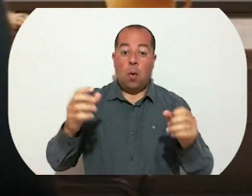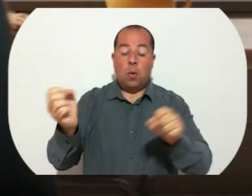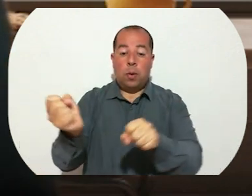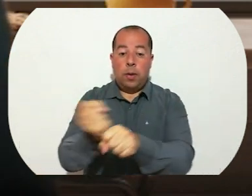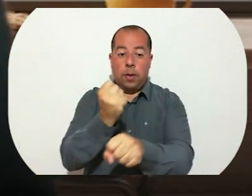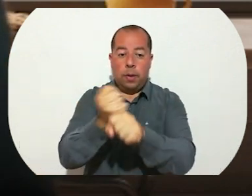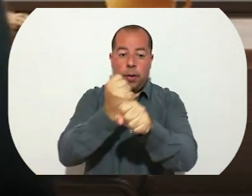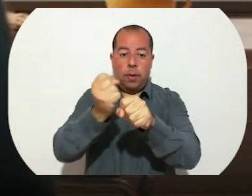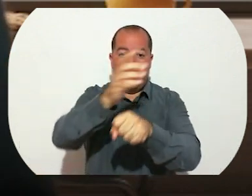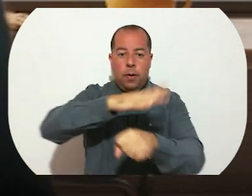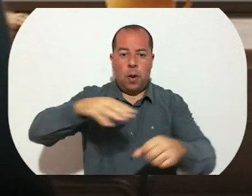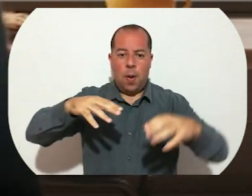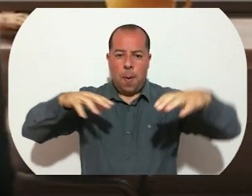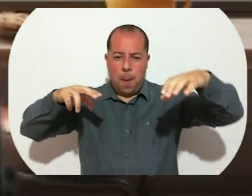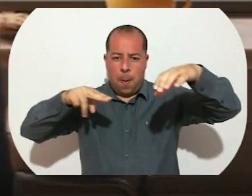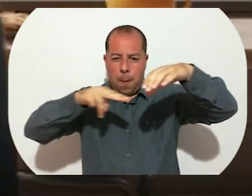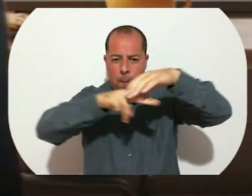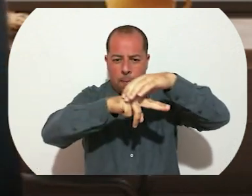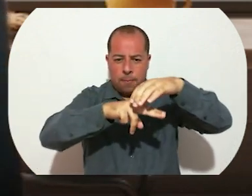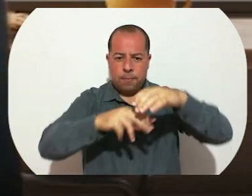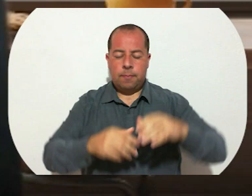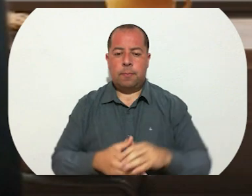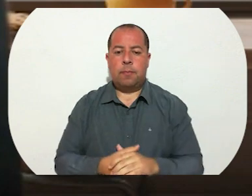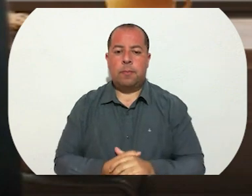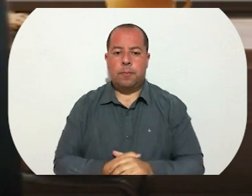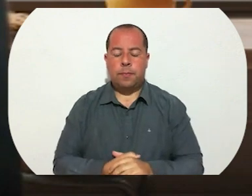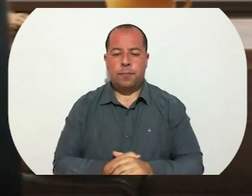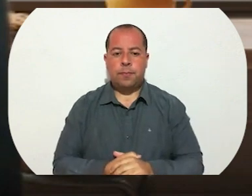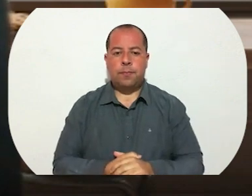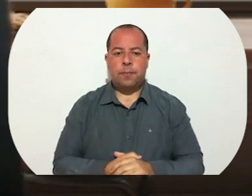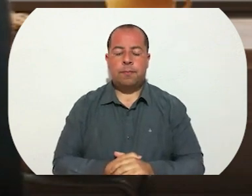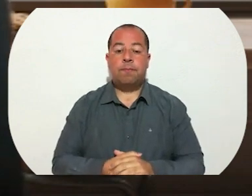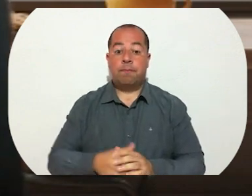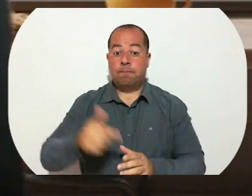na execução de túneis.